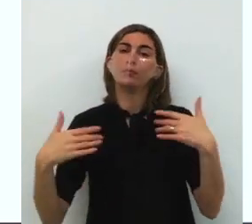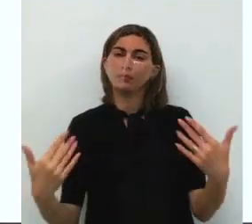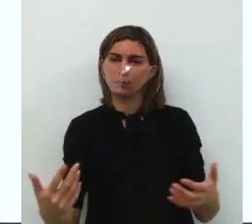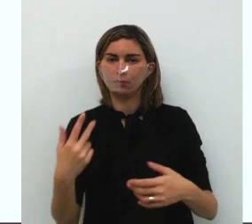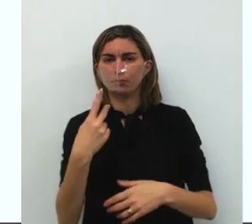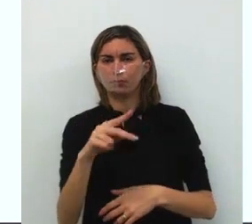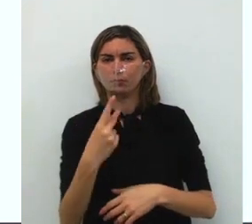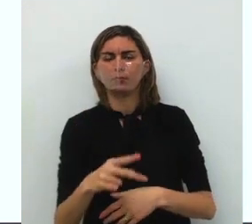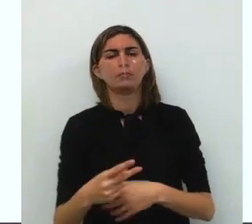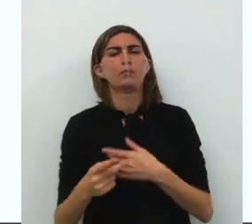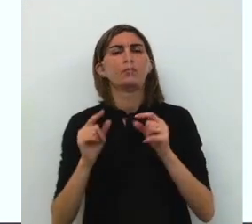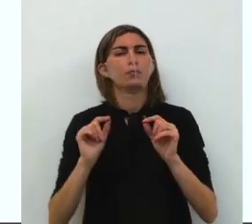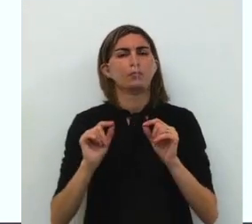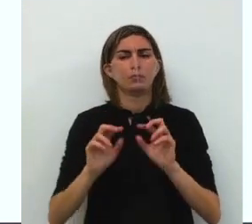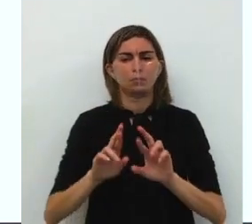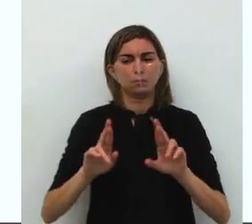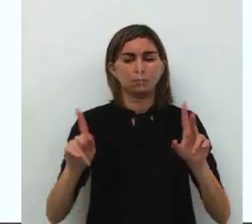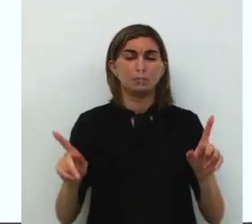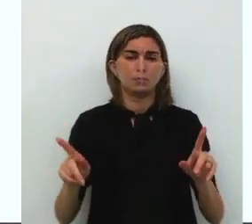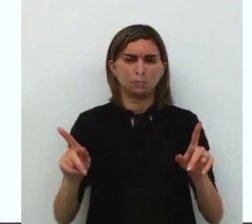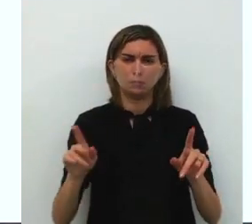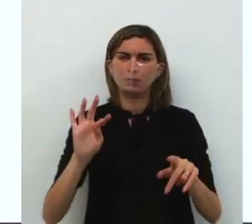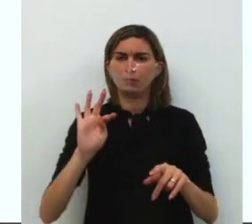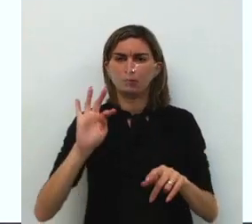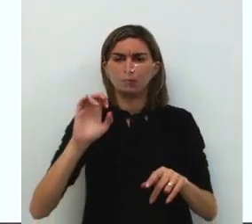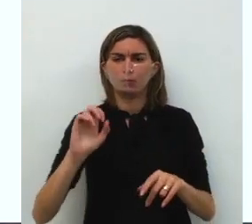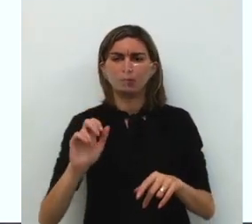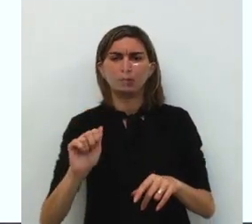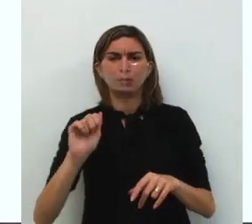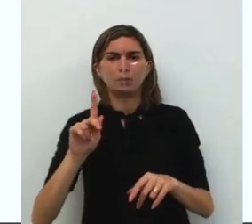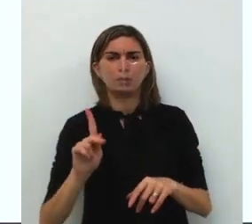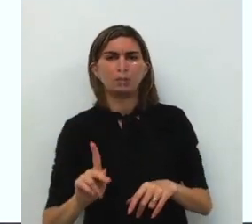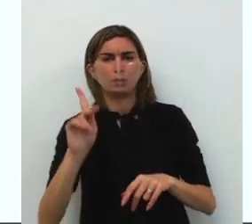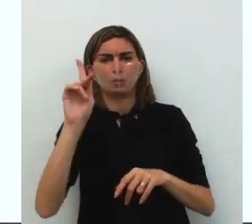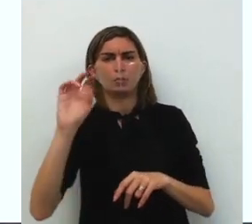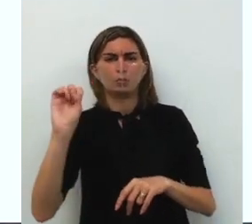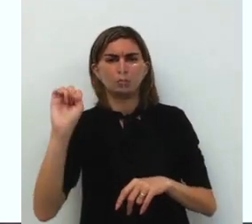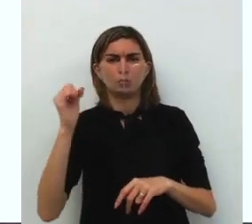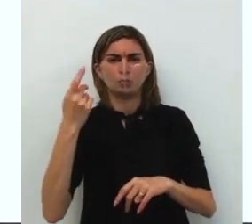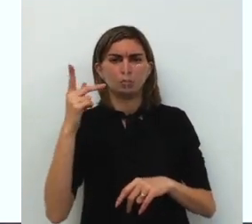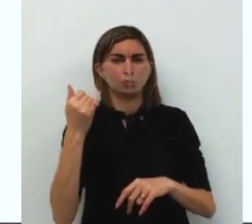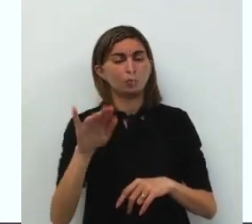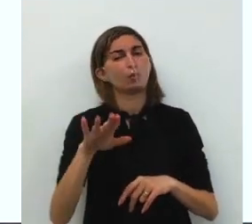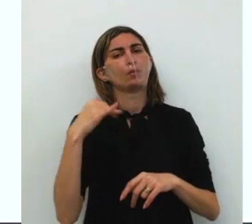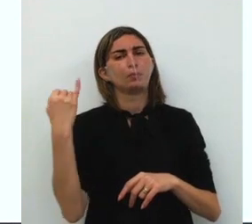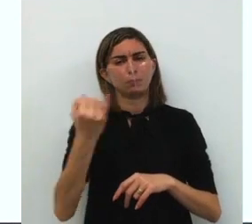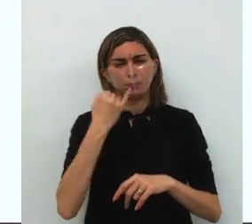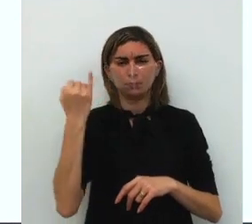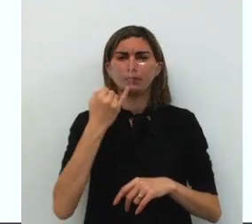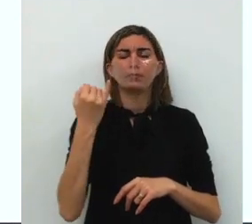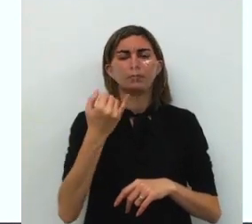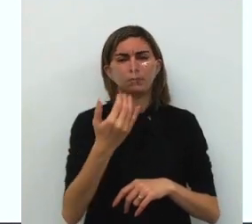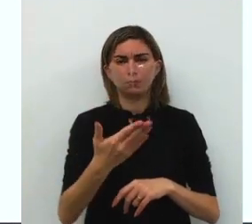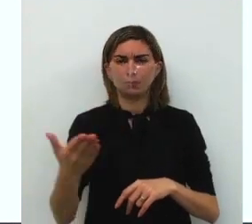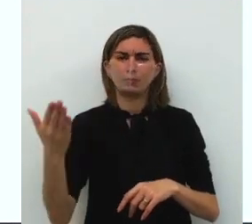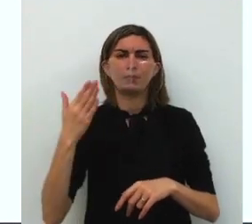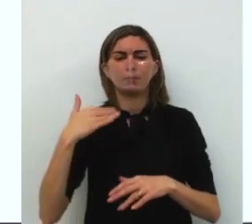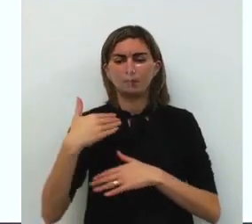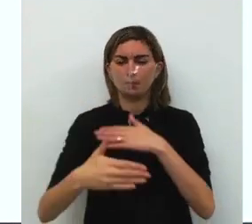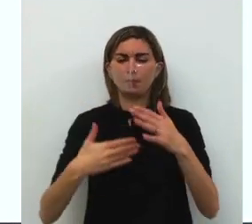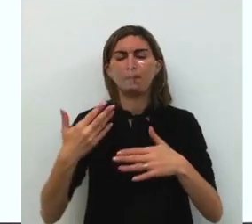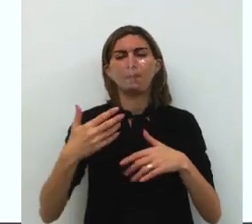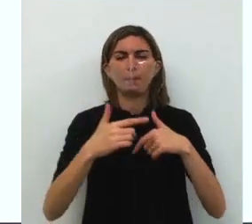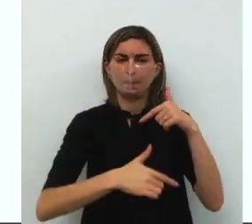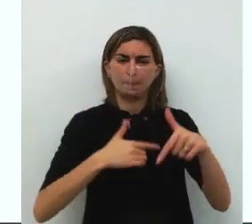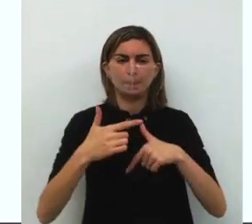Então, ela aí, o quê? Diferente do talk show, ela é essencial para o bom andamento de um